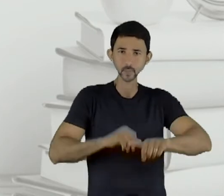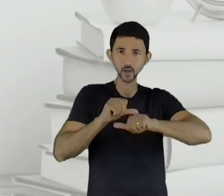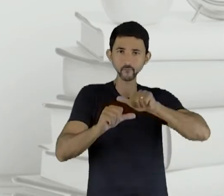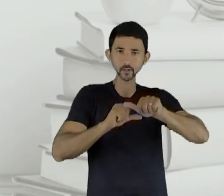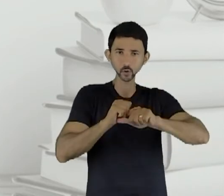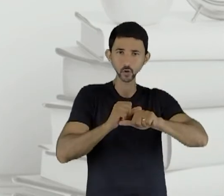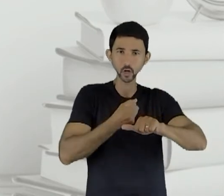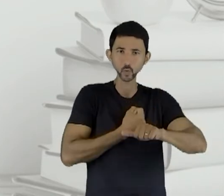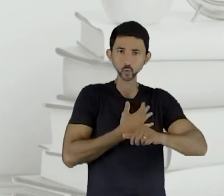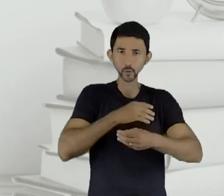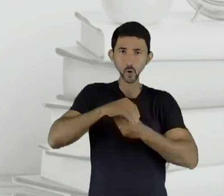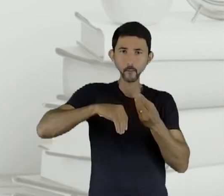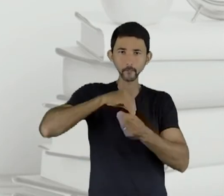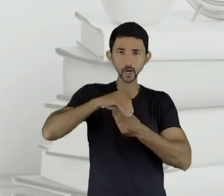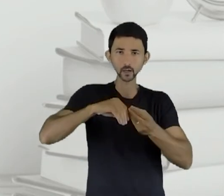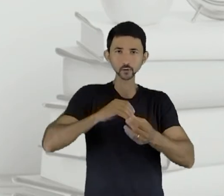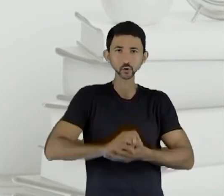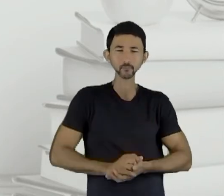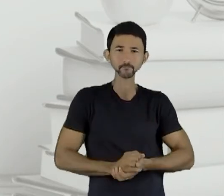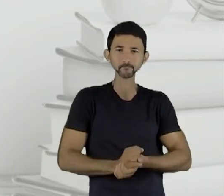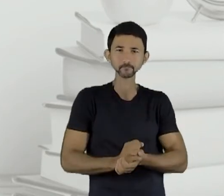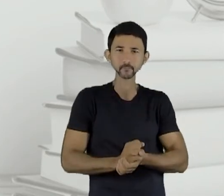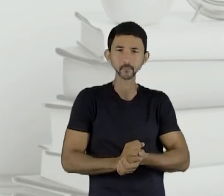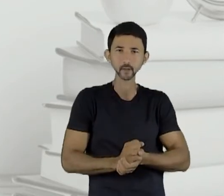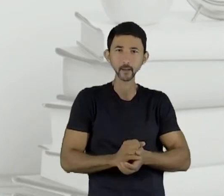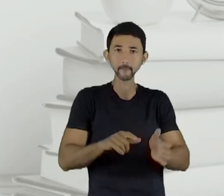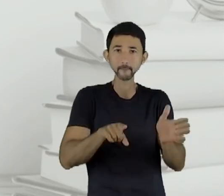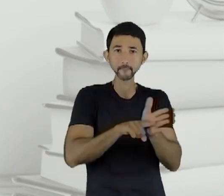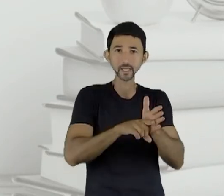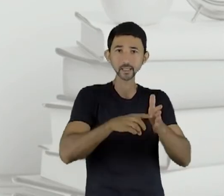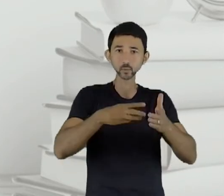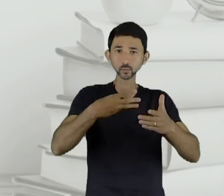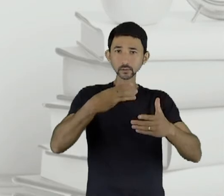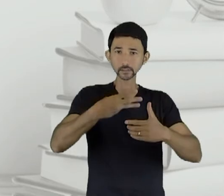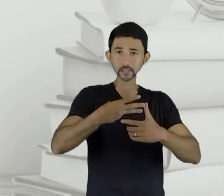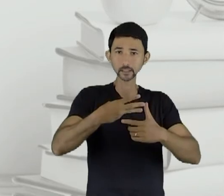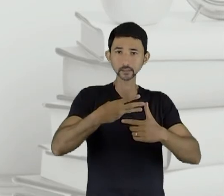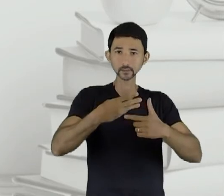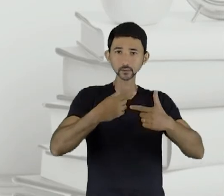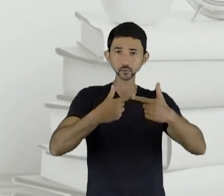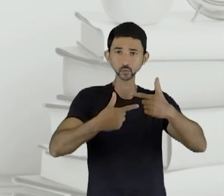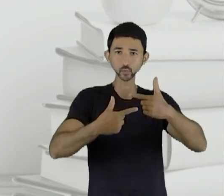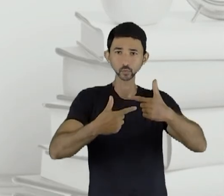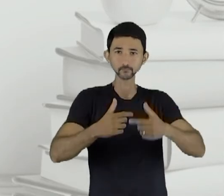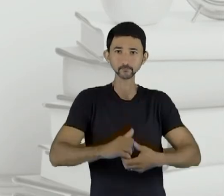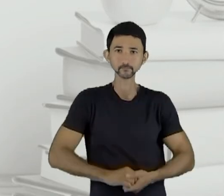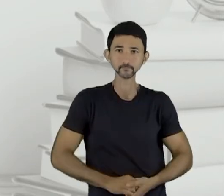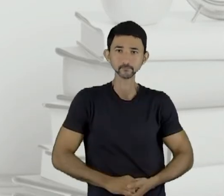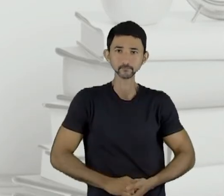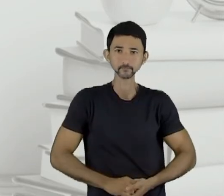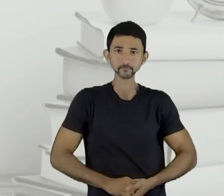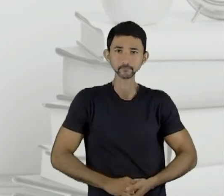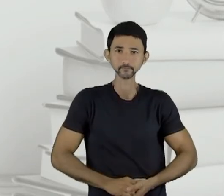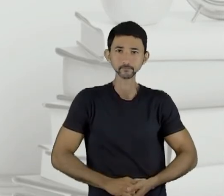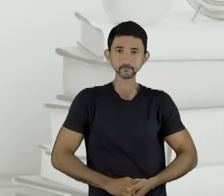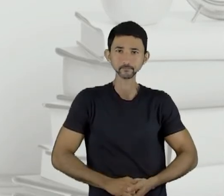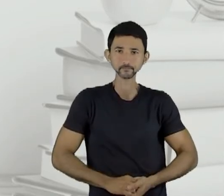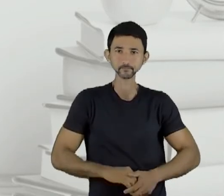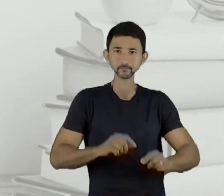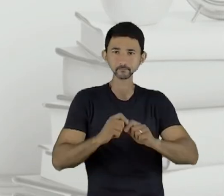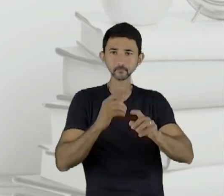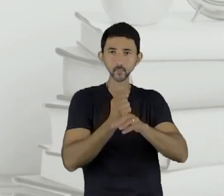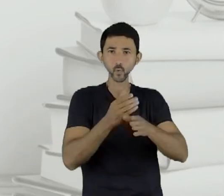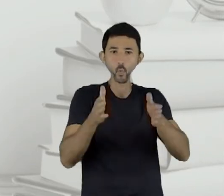o número misto, nós temos menos 3 inteiros e 2 terços. Esse número está localizado entre os